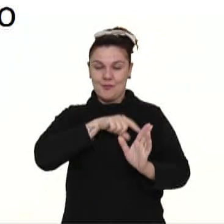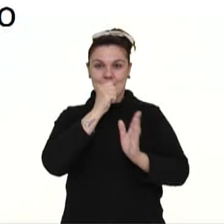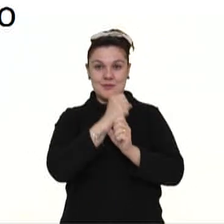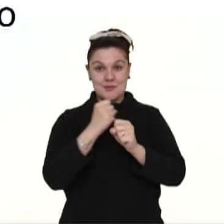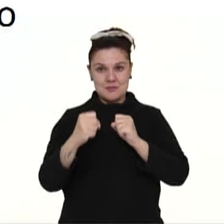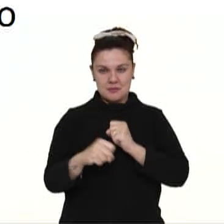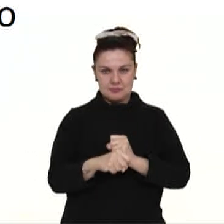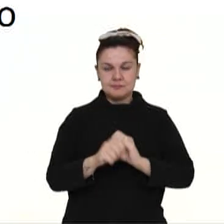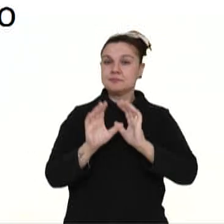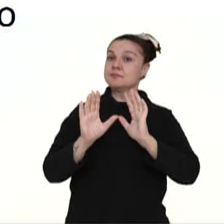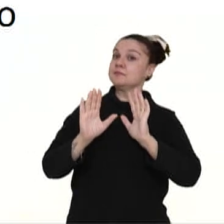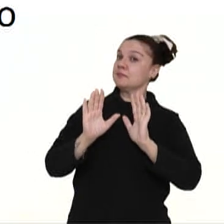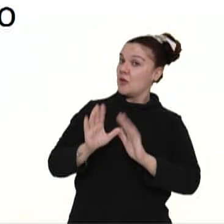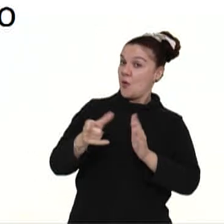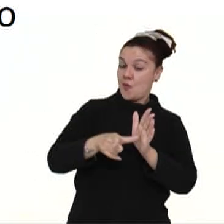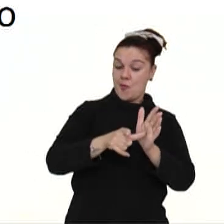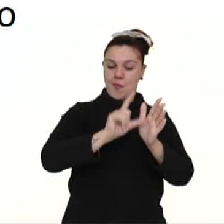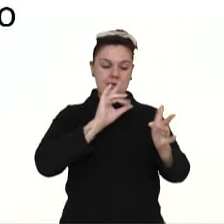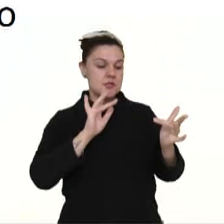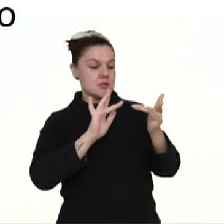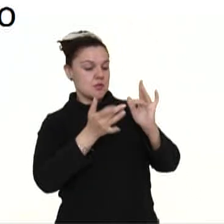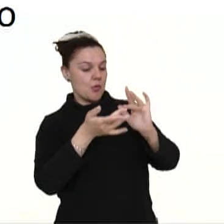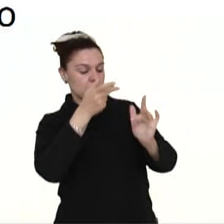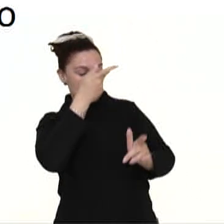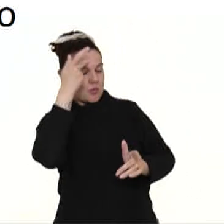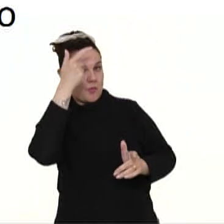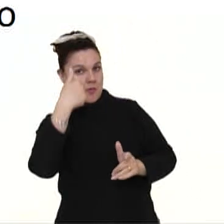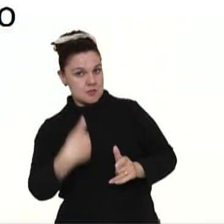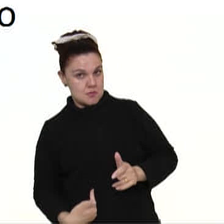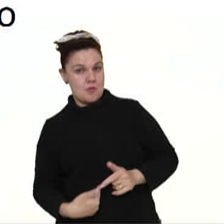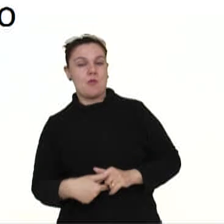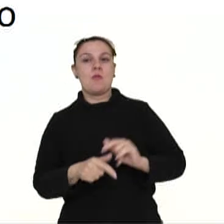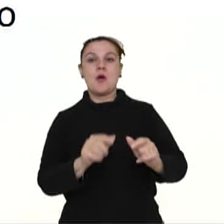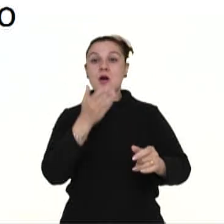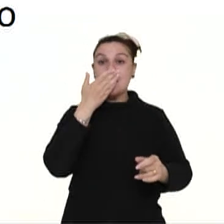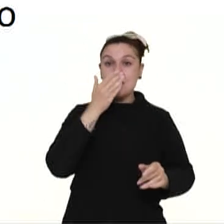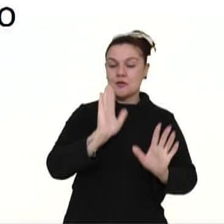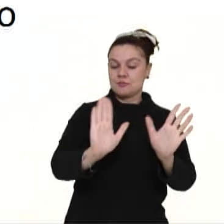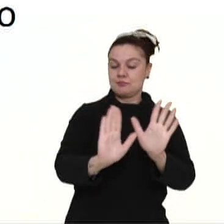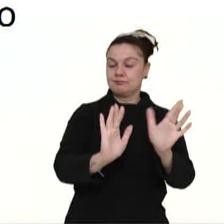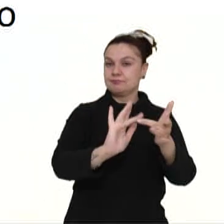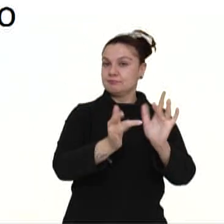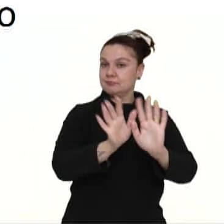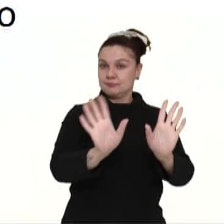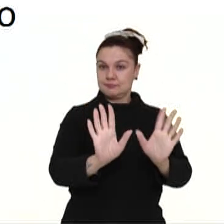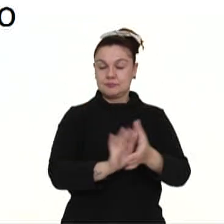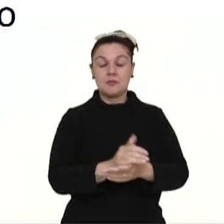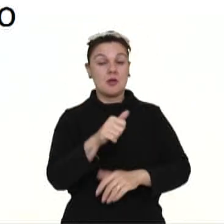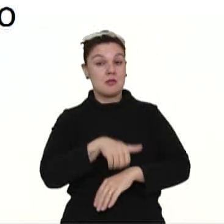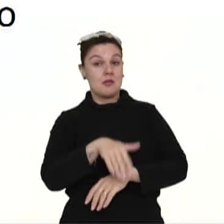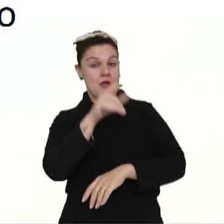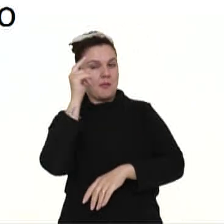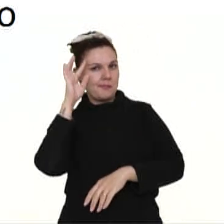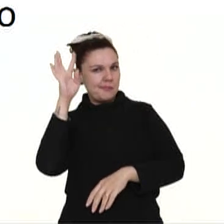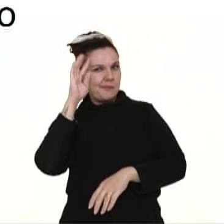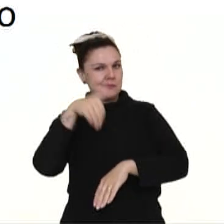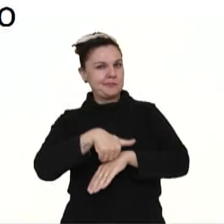Então, antes do contato com a civilização. Por quê? Porque aqui a gente está pensando mais